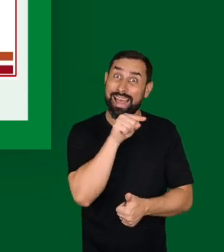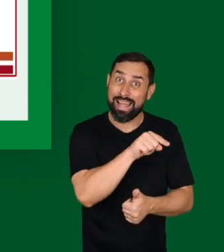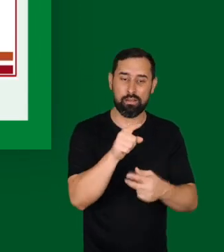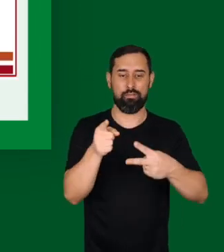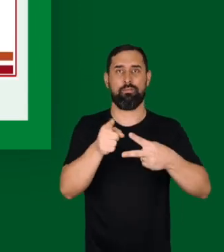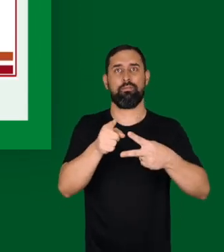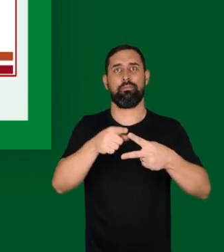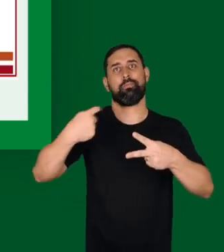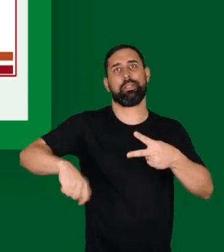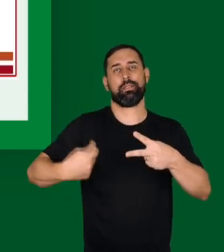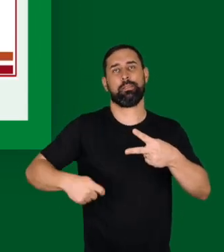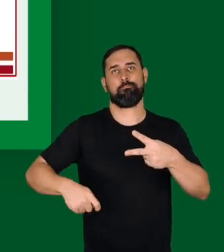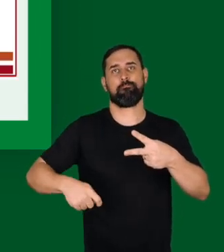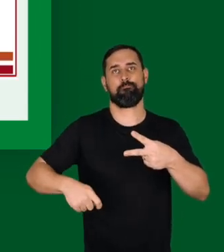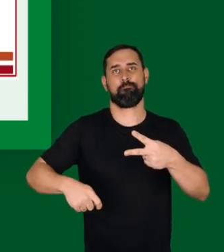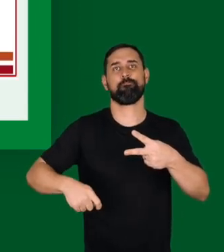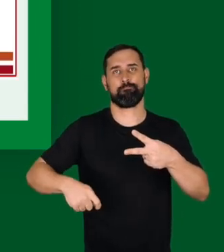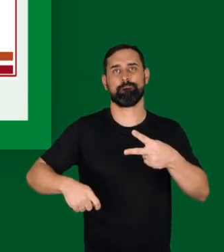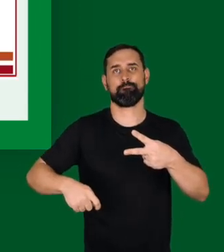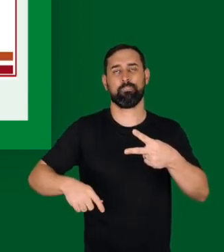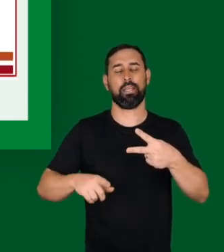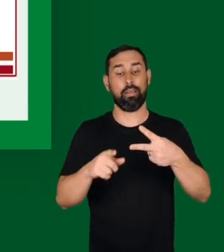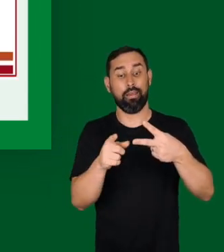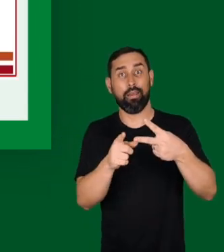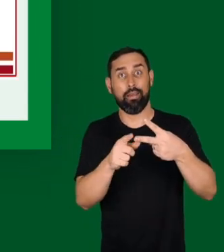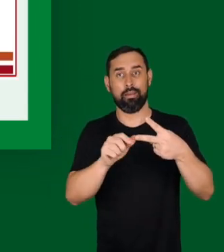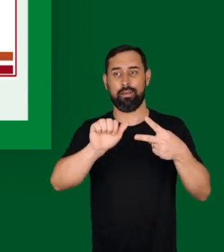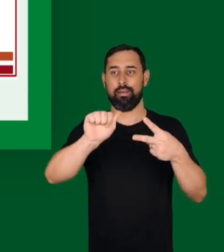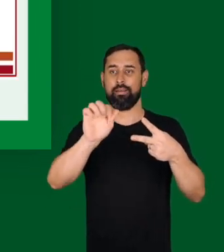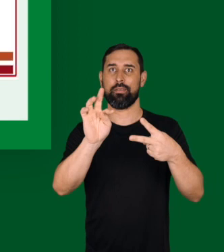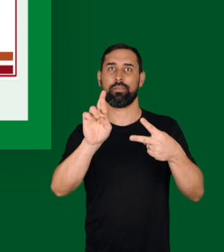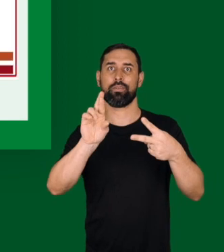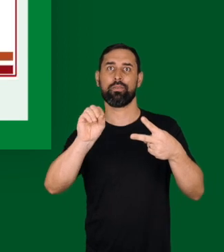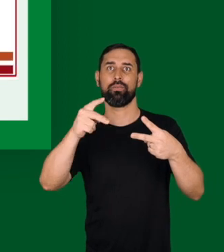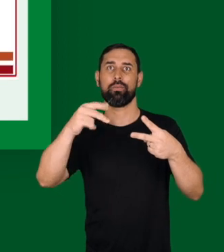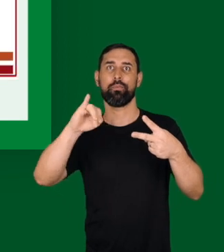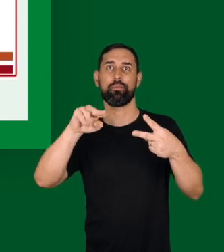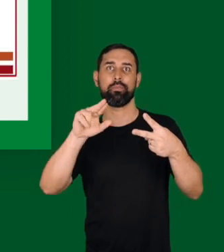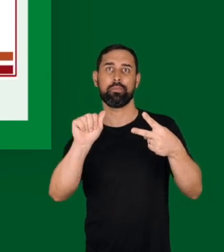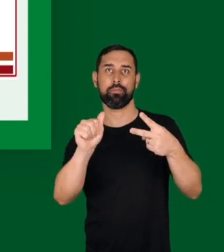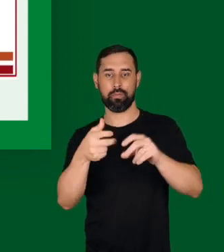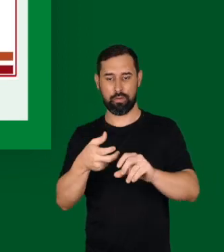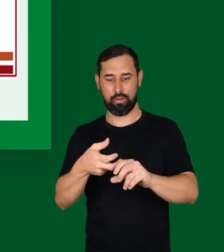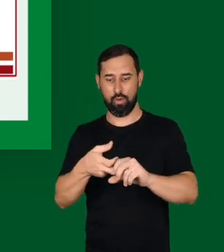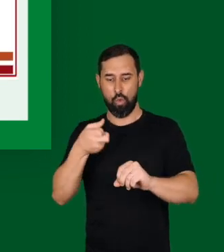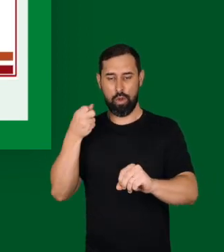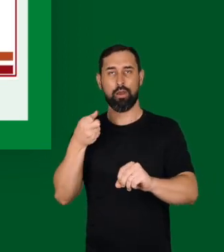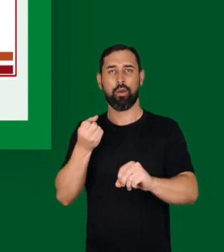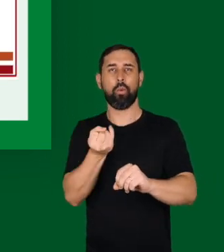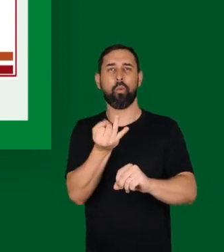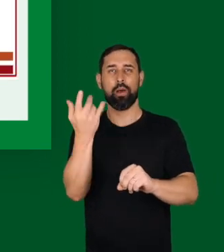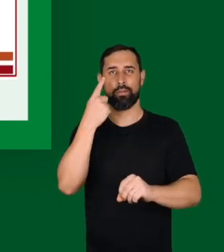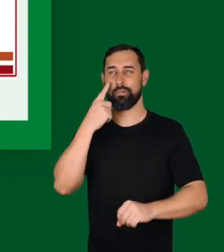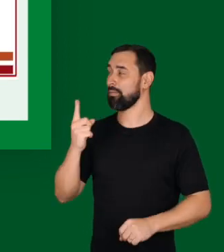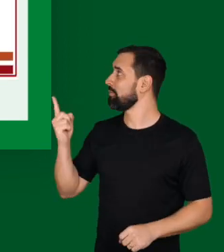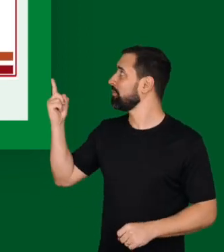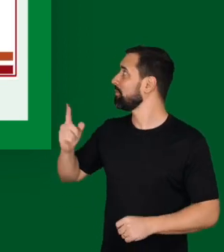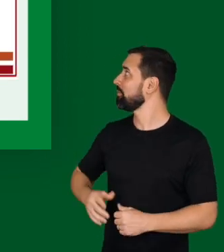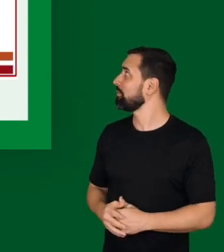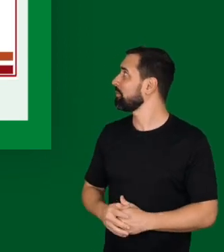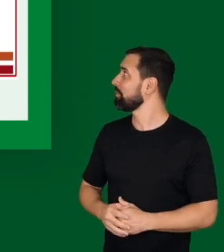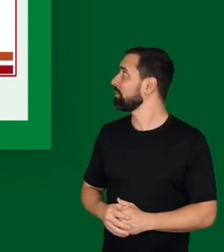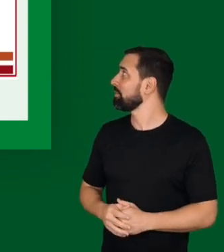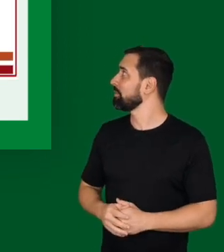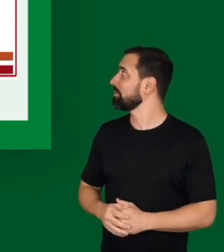de escolha é epinefrina e a gente vai usar na dose de atropina, né? No caso, 0,02 miligramas